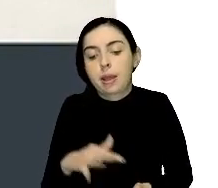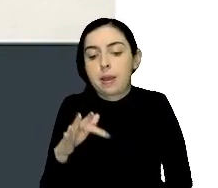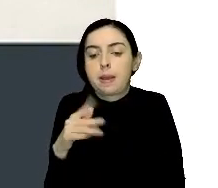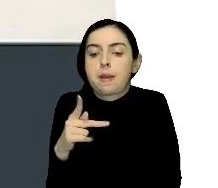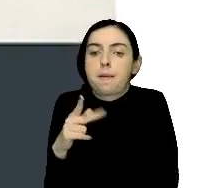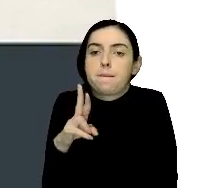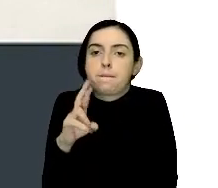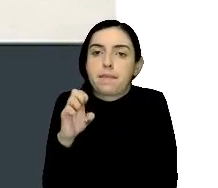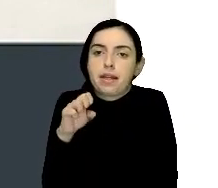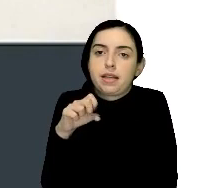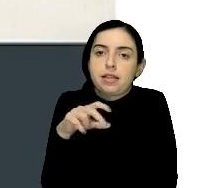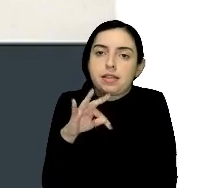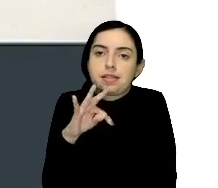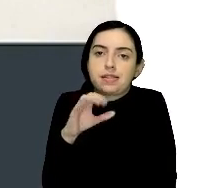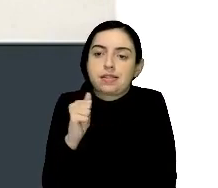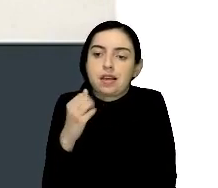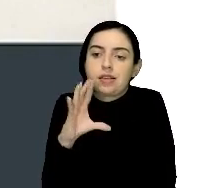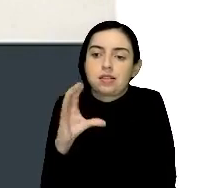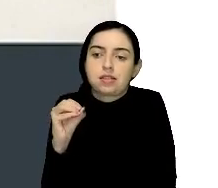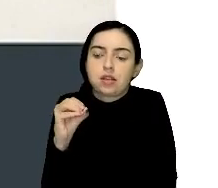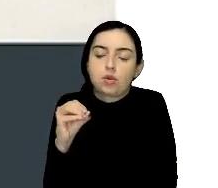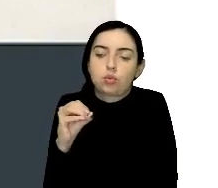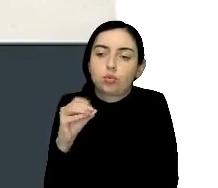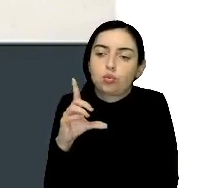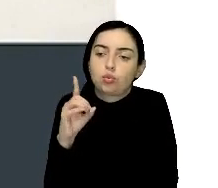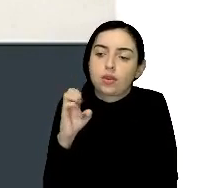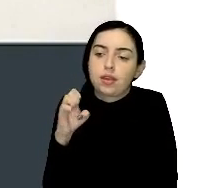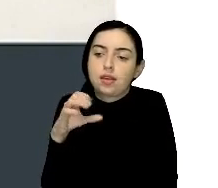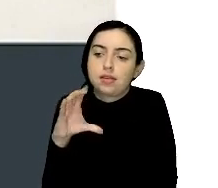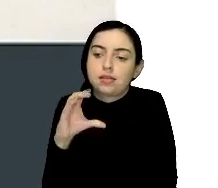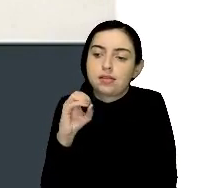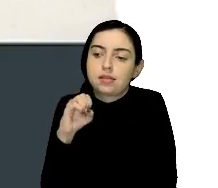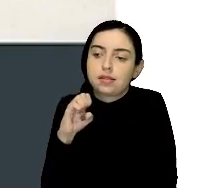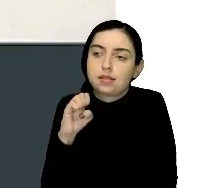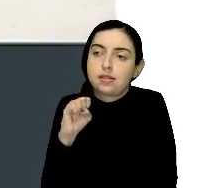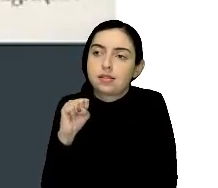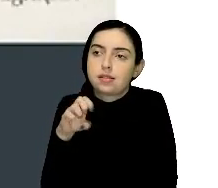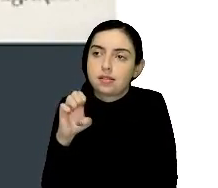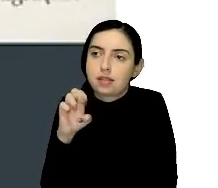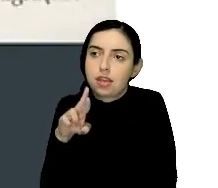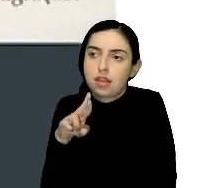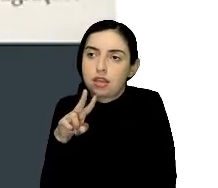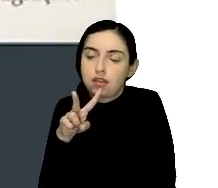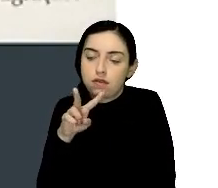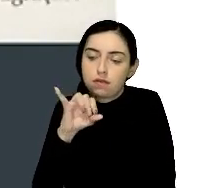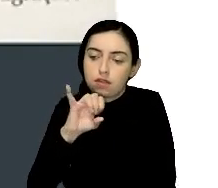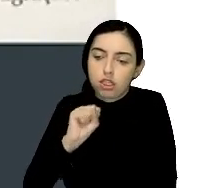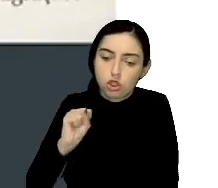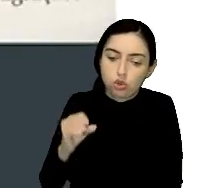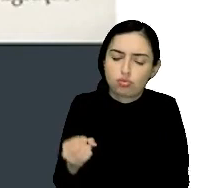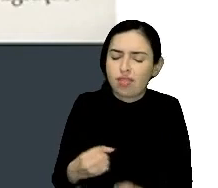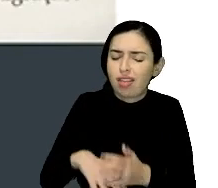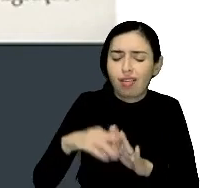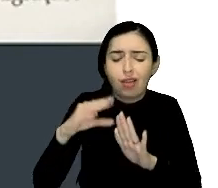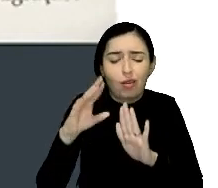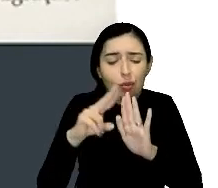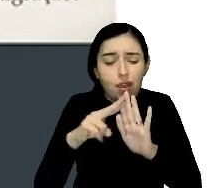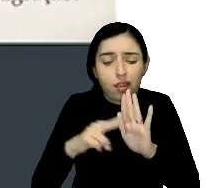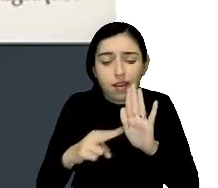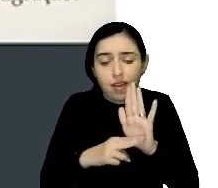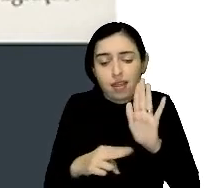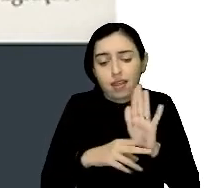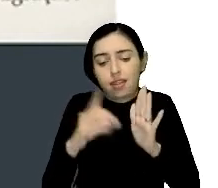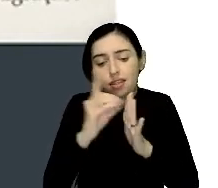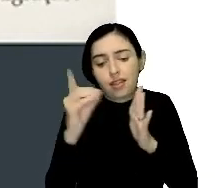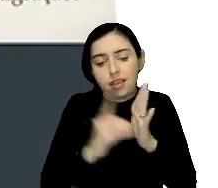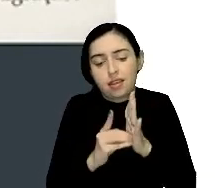do que uma oferta de trabalho, né? Então a gente tem aí esse problema. Tem uma lista de decretos que regulamentam a nova lei,